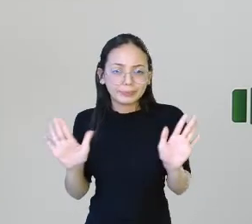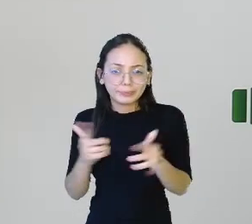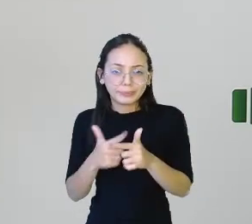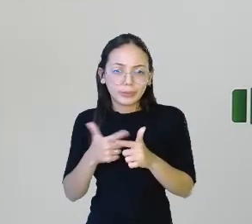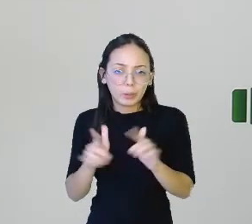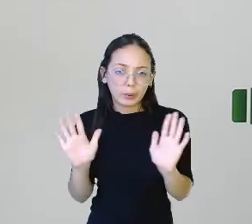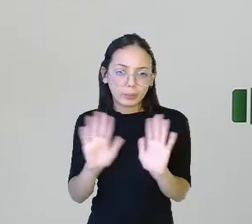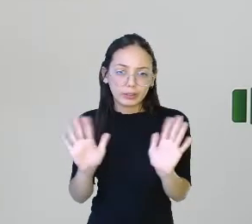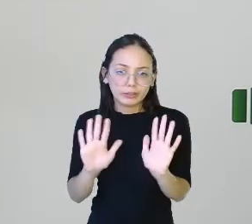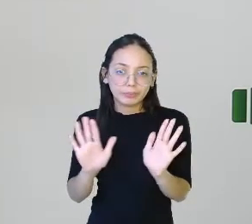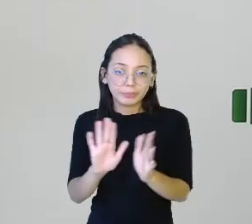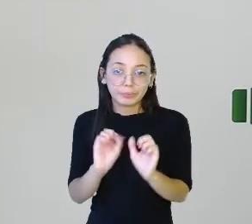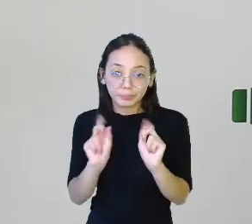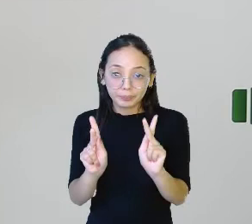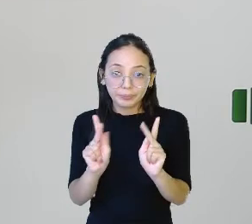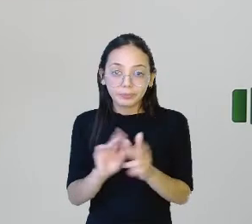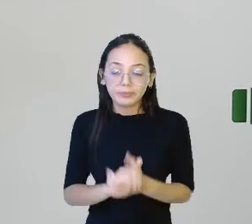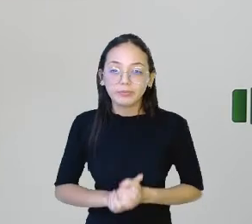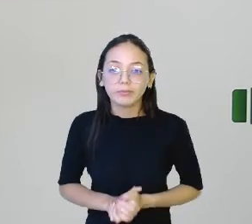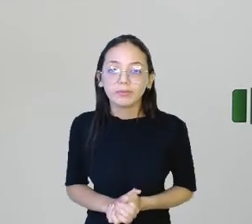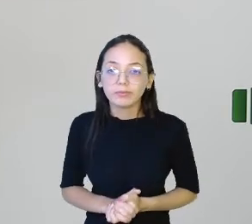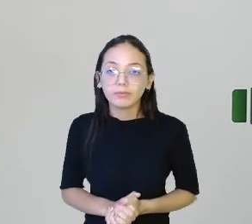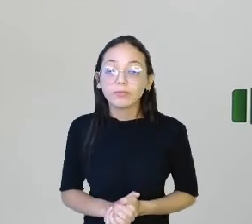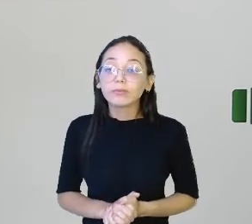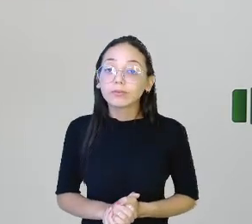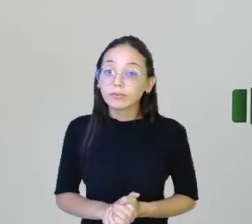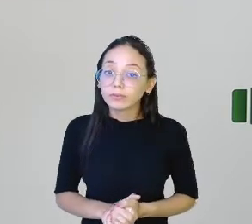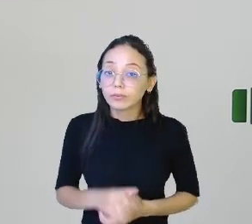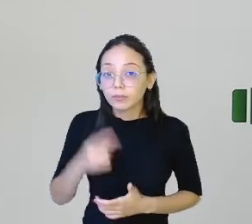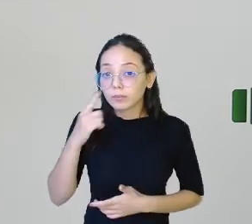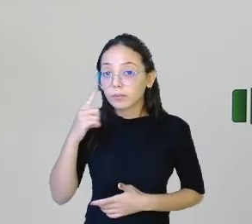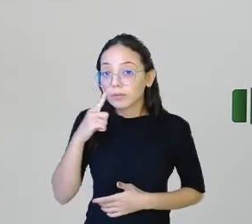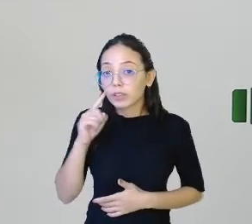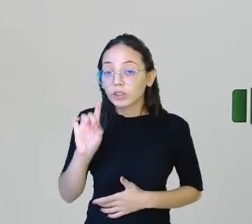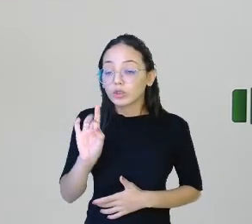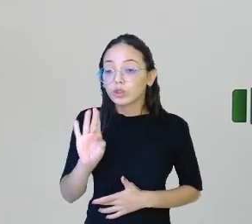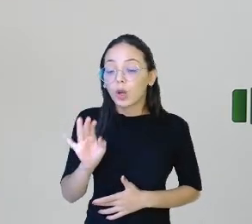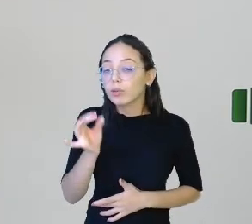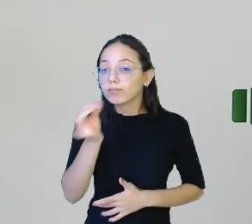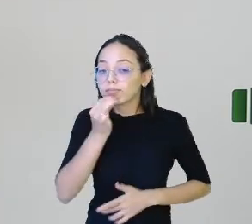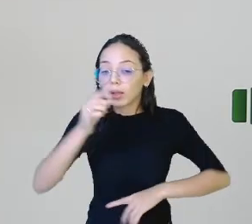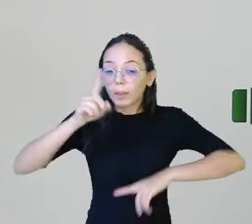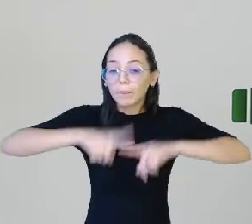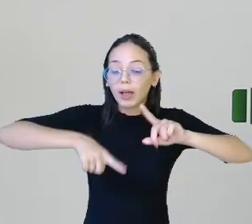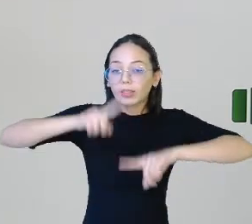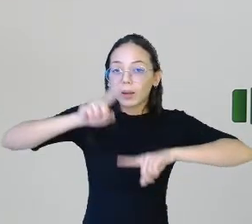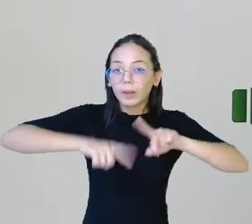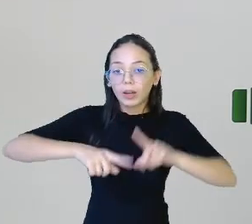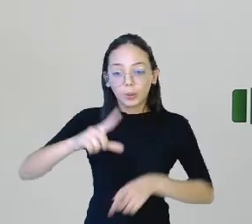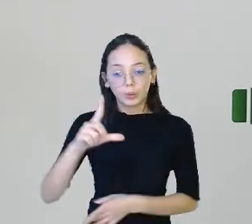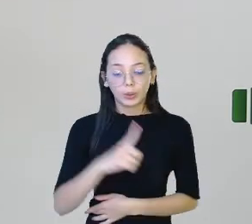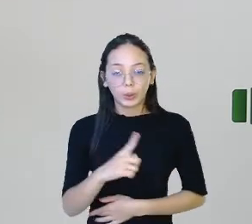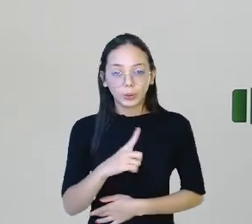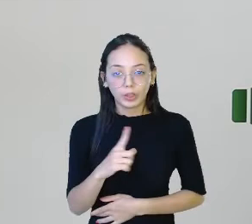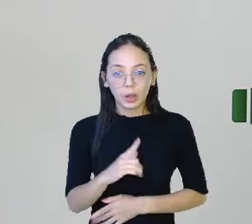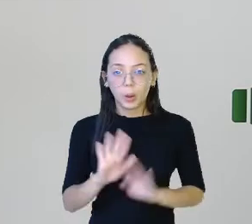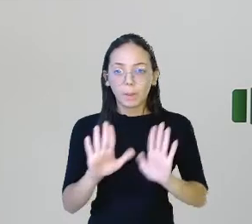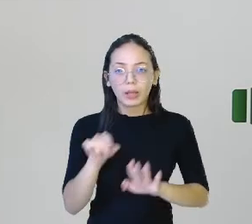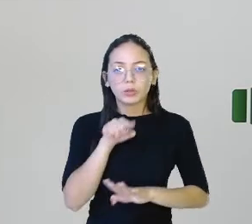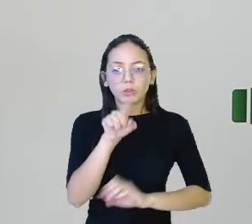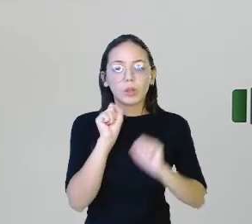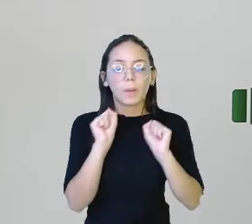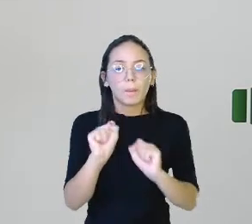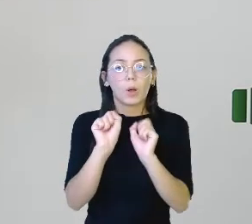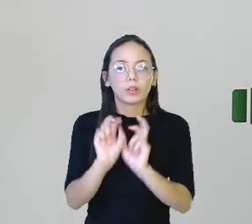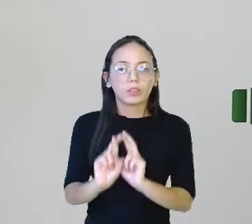milímetros, não tem problema, tá? Aqui eu me baseei no material que eu tenho, mas o seu pode dar uma